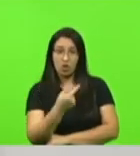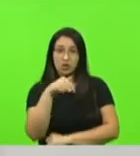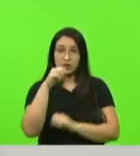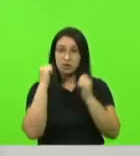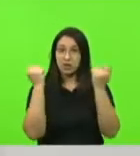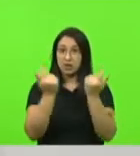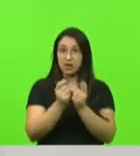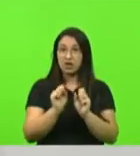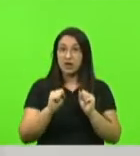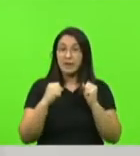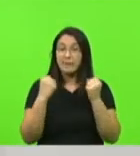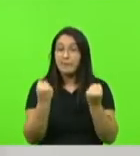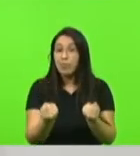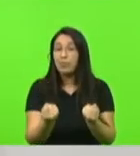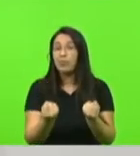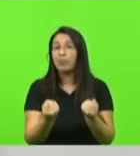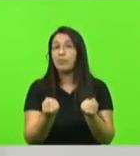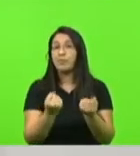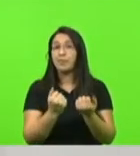parlamento, fomos